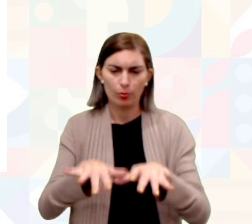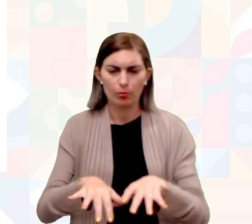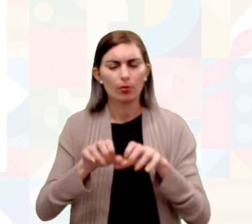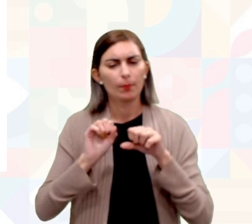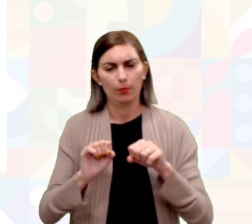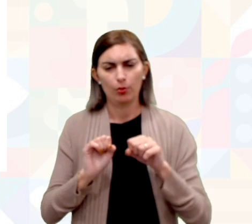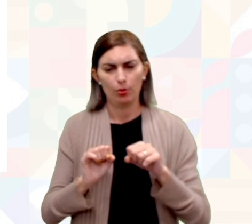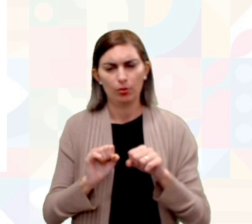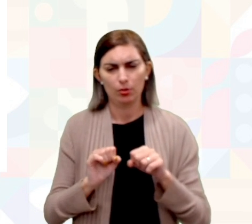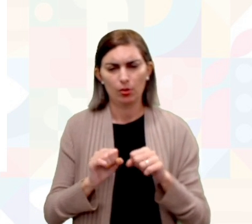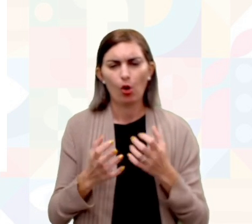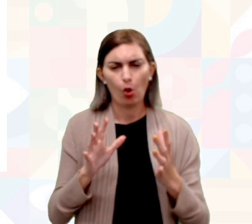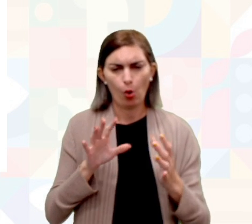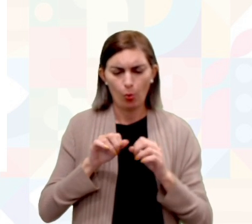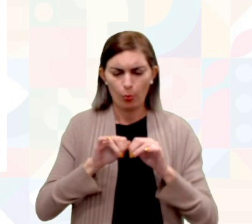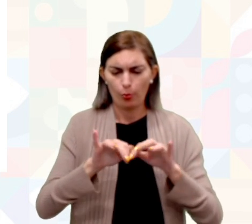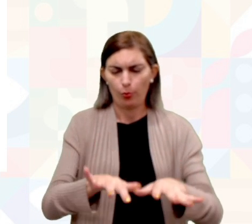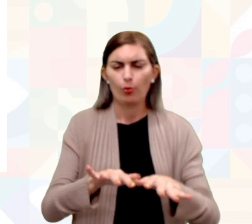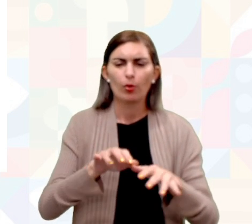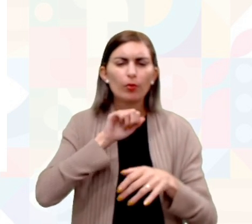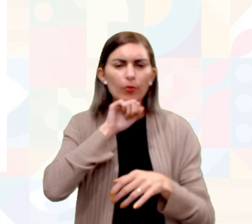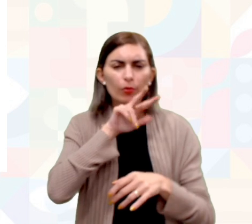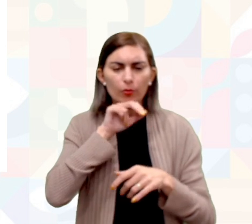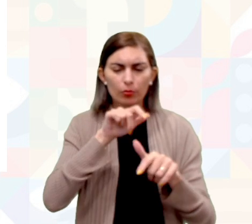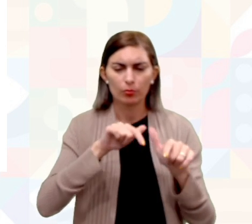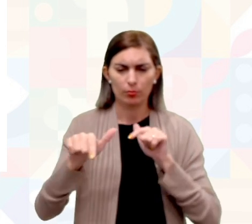ela pode contaminar e intoxicar o trabalhador.